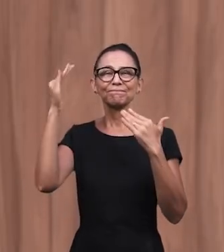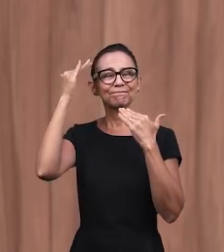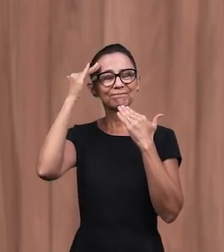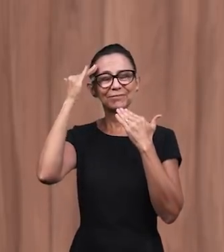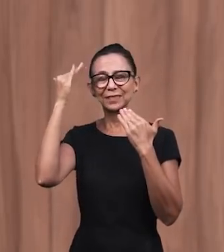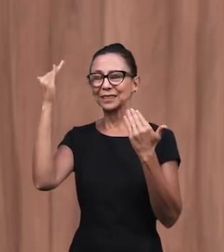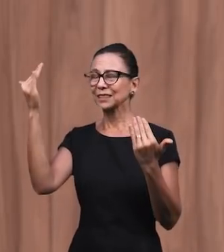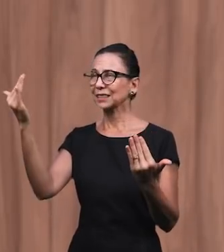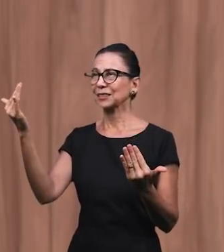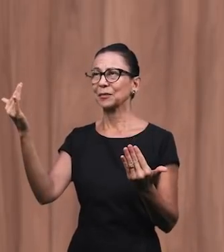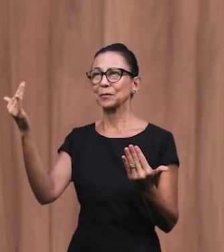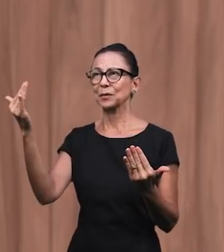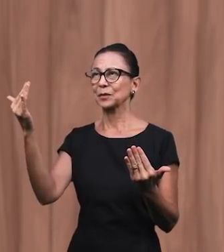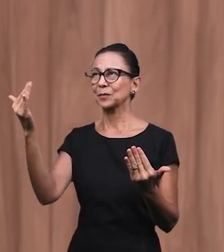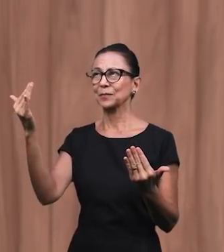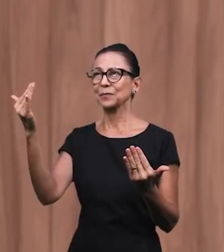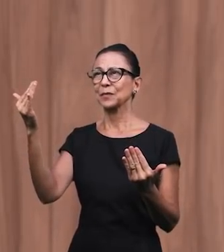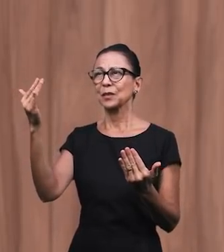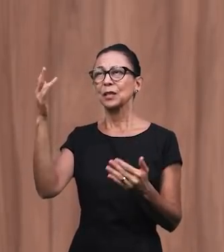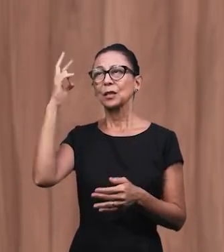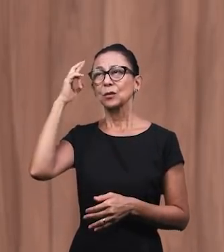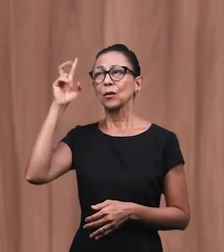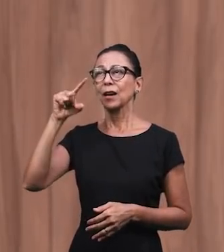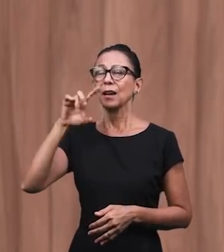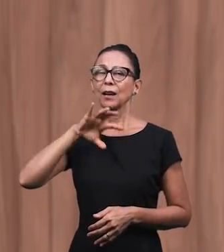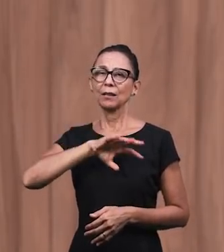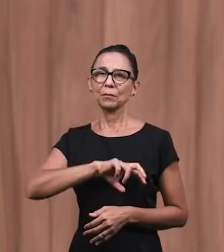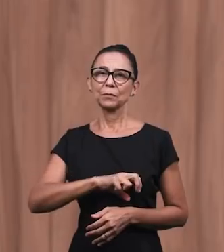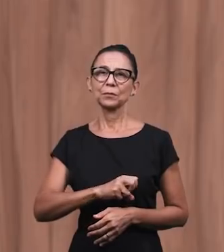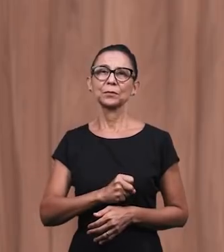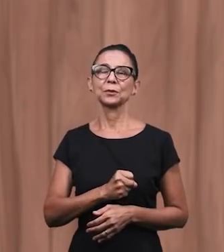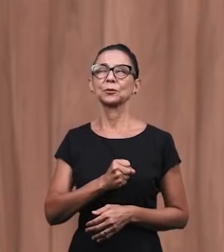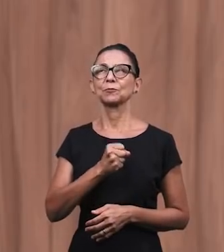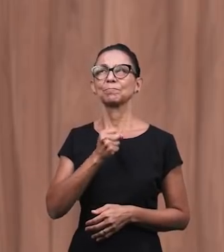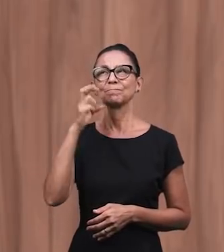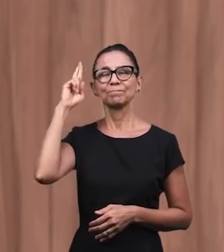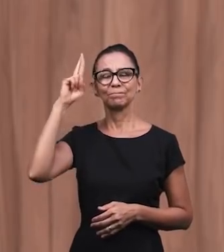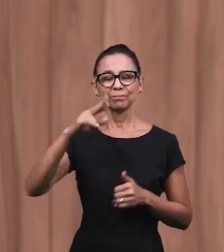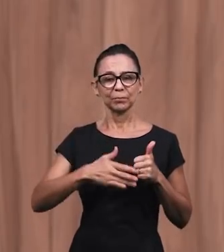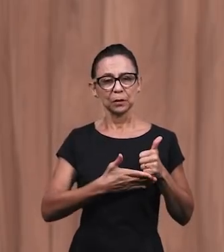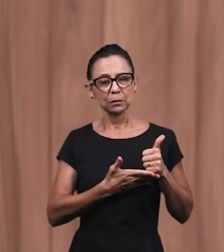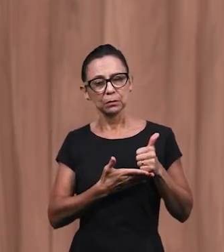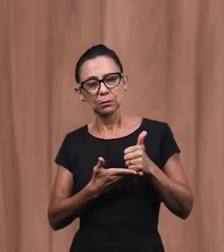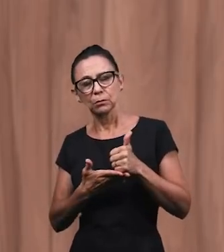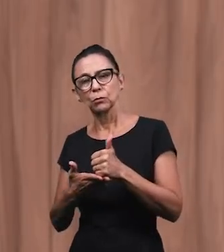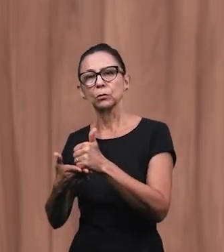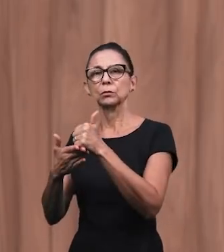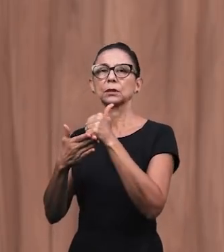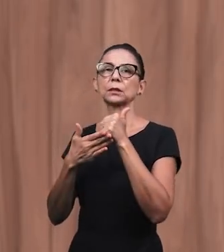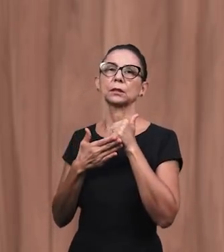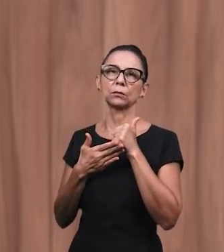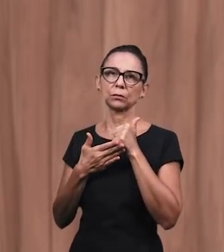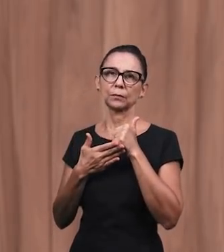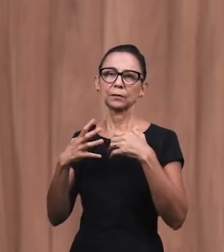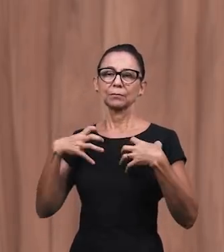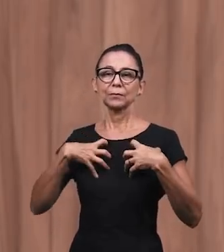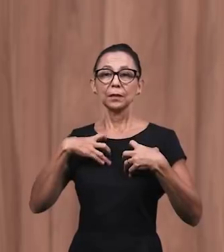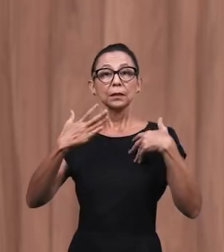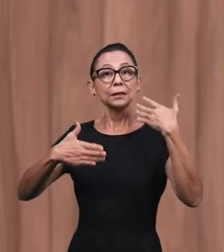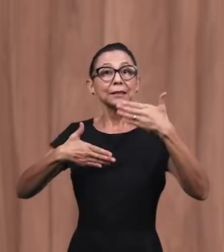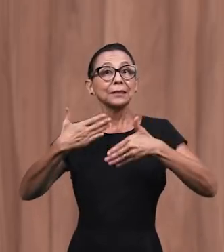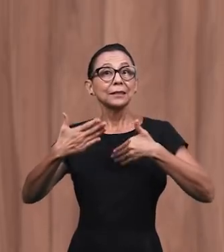porque o Senhor tem sido para nós um Deus de amor, que tem nos conduzido e que tem nos alegrado na Tua